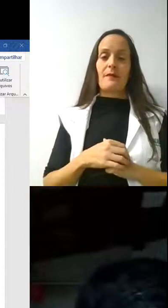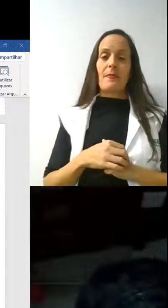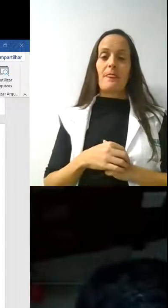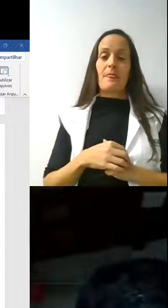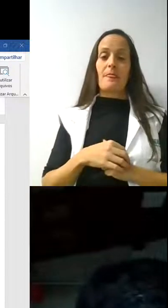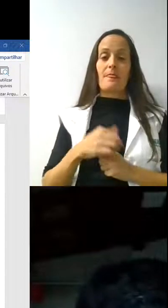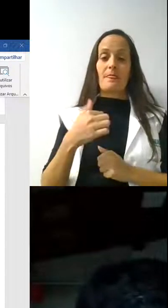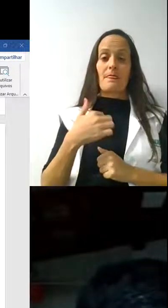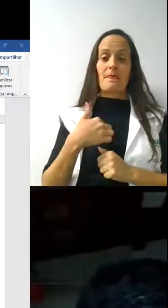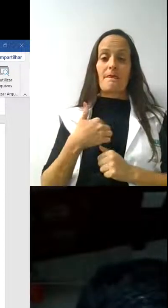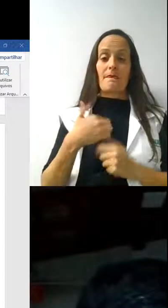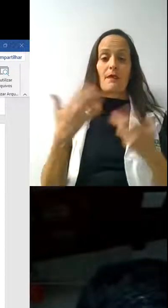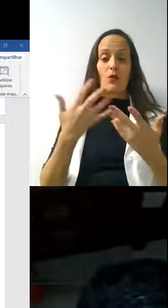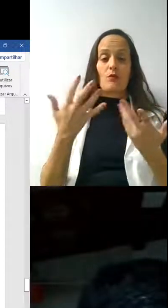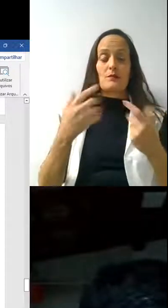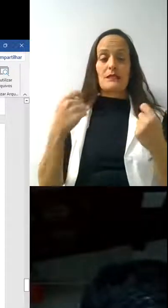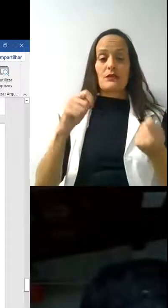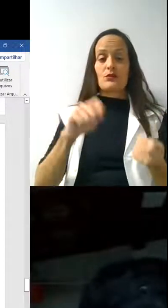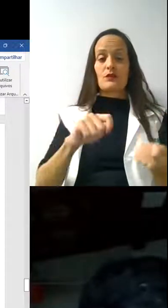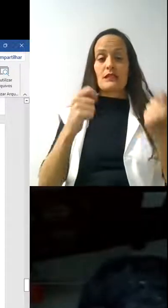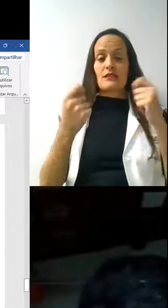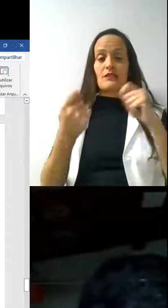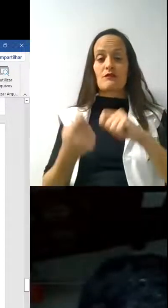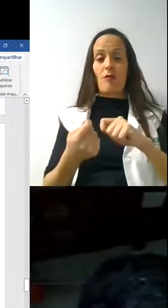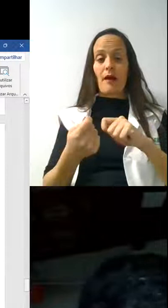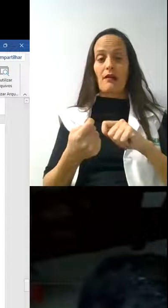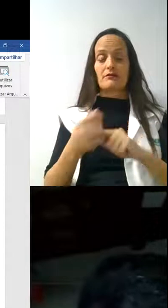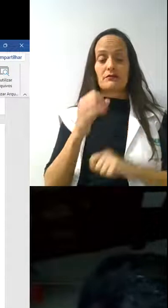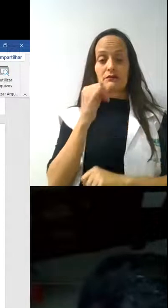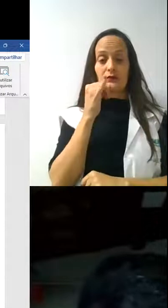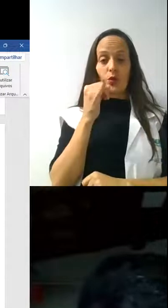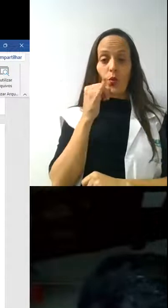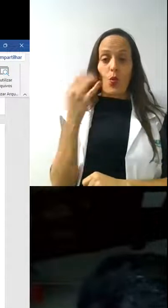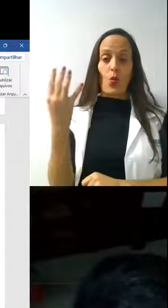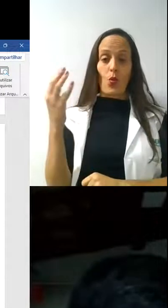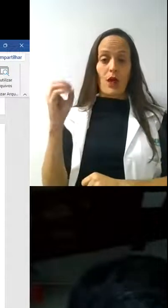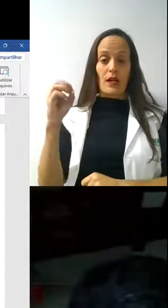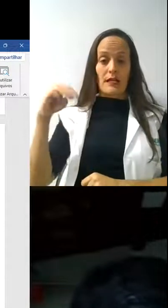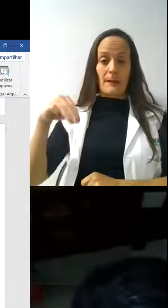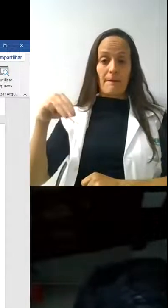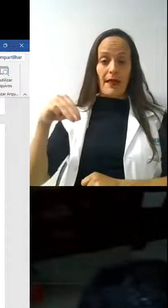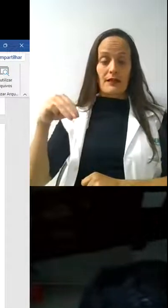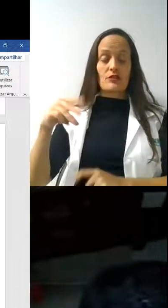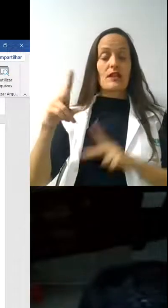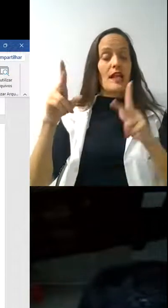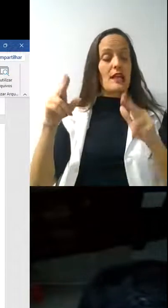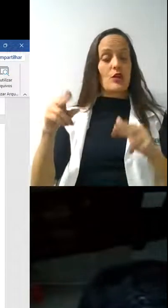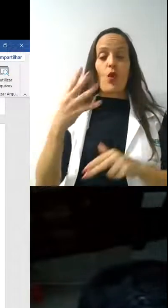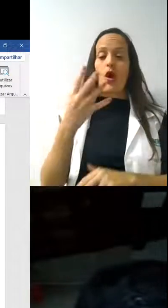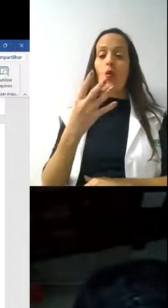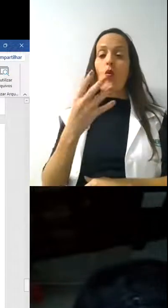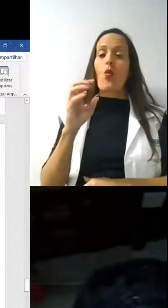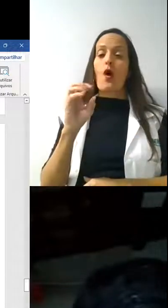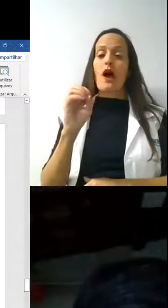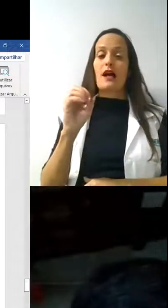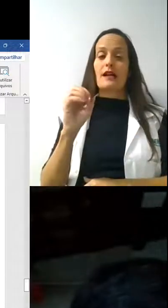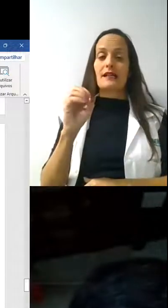milímetro, aí eu multiplico. Então, 40 metros é igual a 40 1000